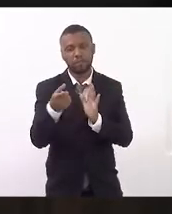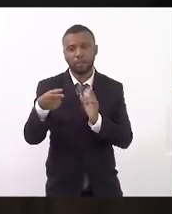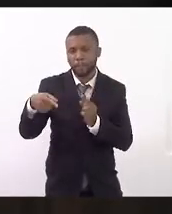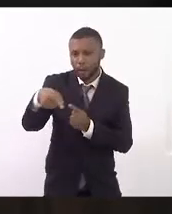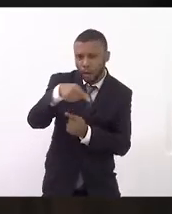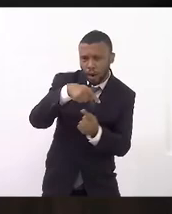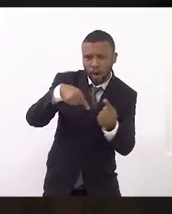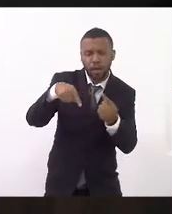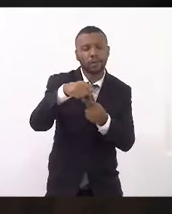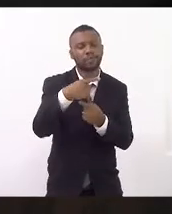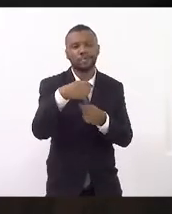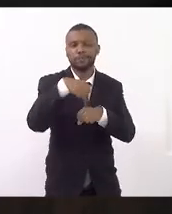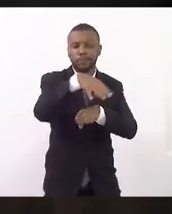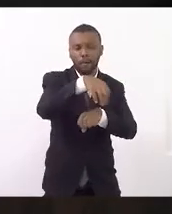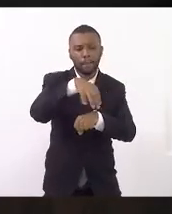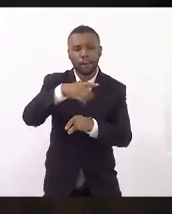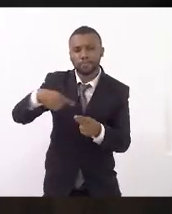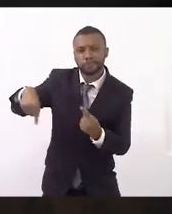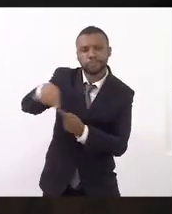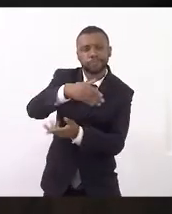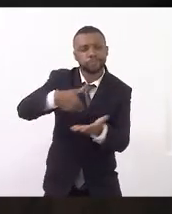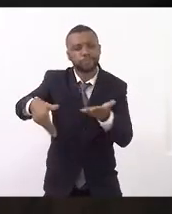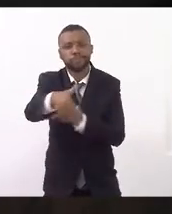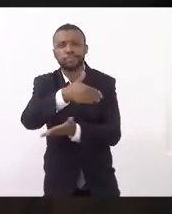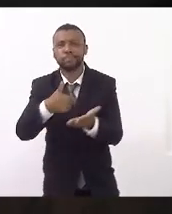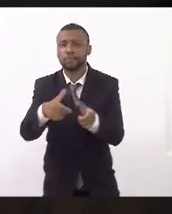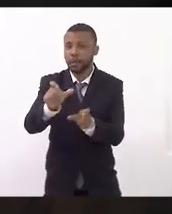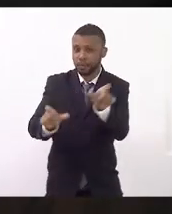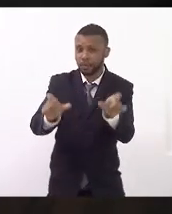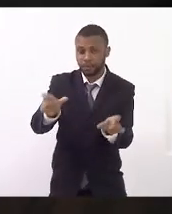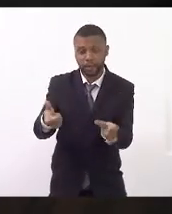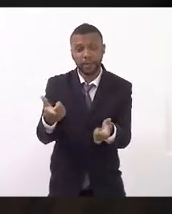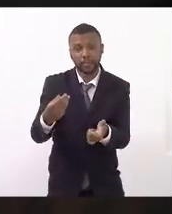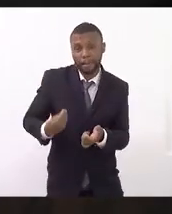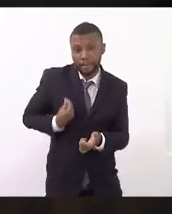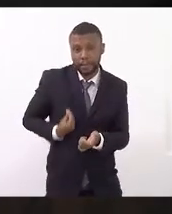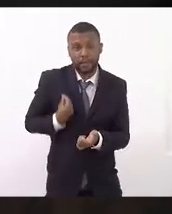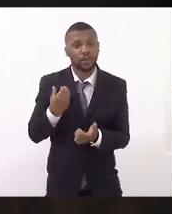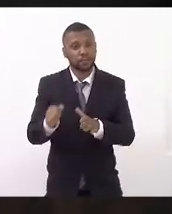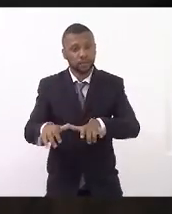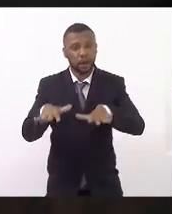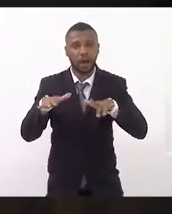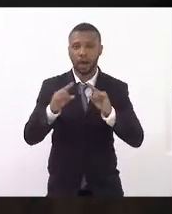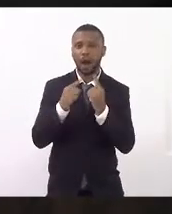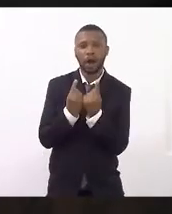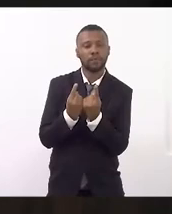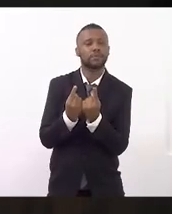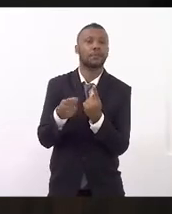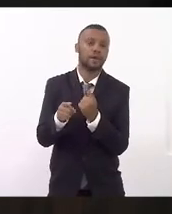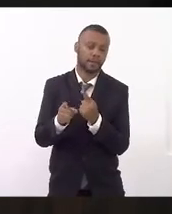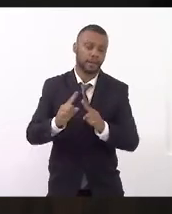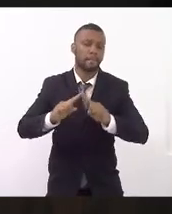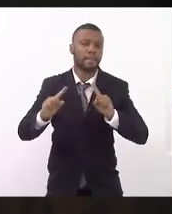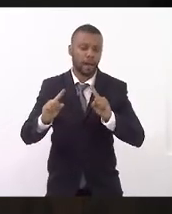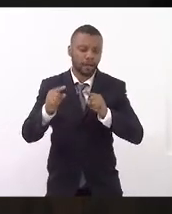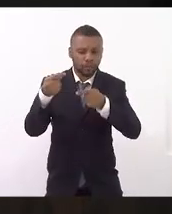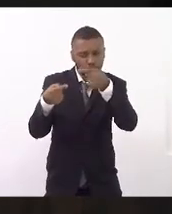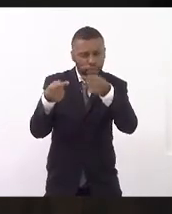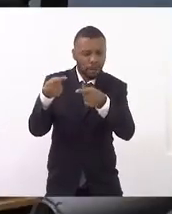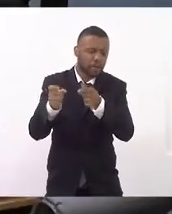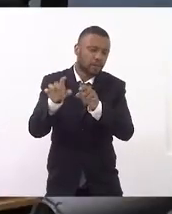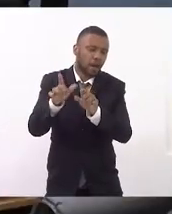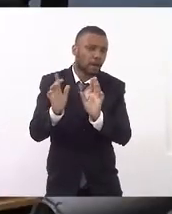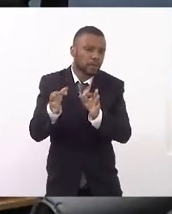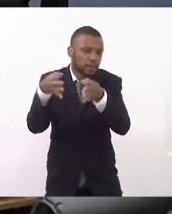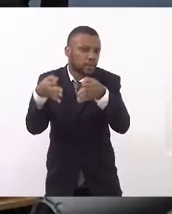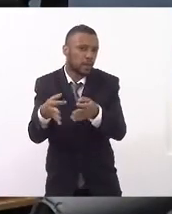audiência. E eu acho que a gente precisa debater para acumular, mas o caminho é por aí. Senhor